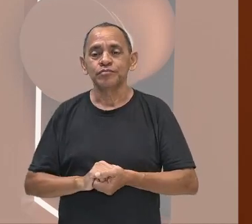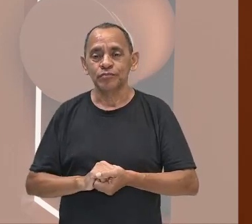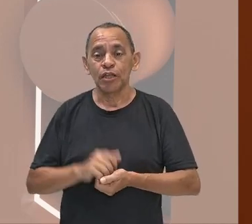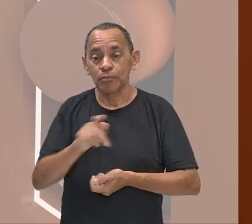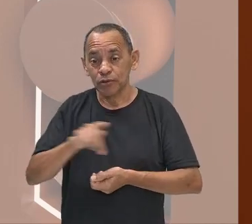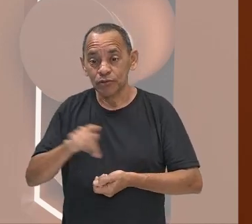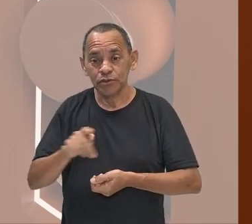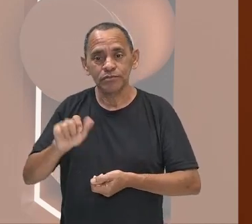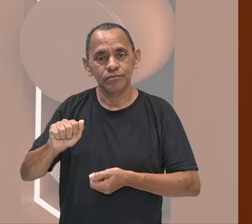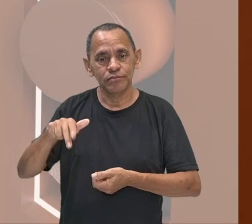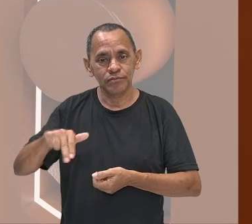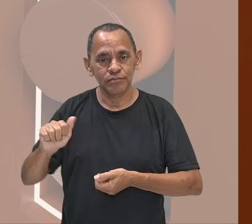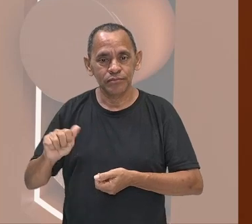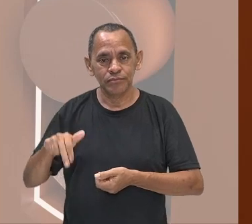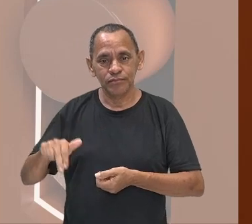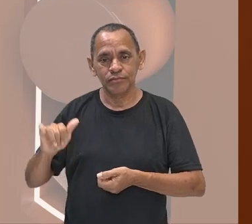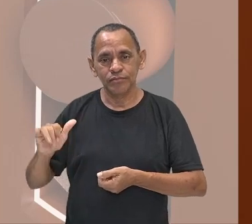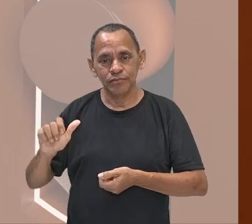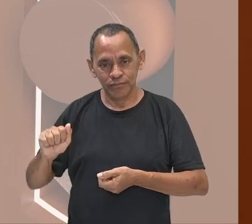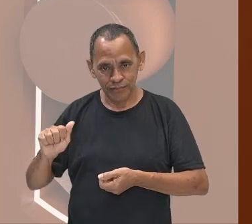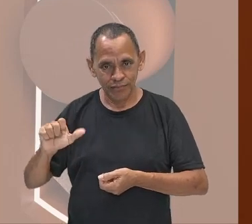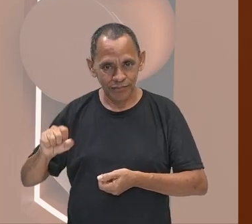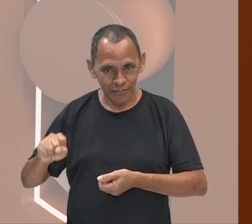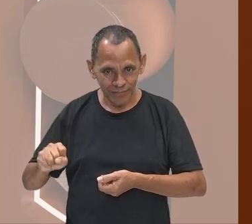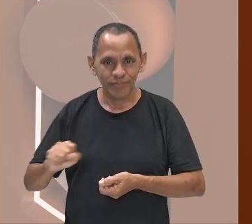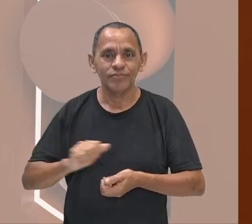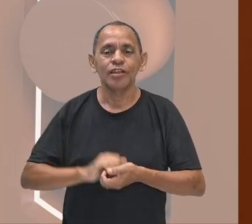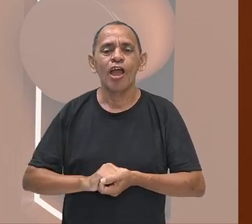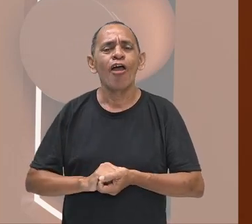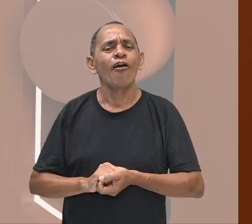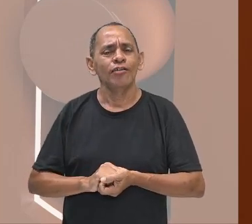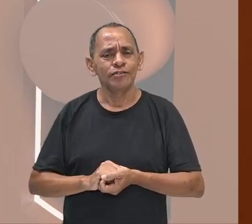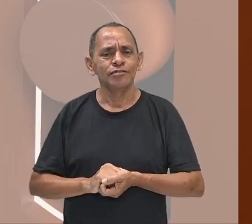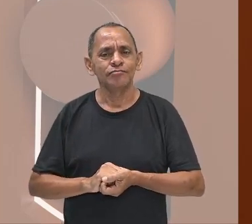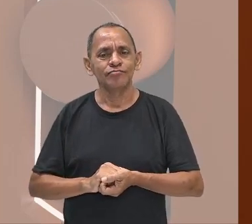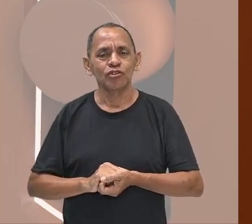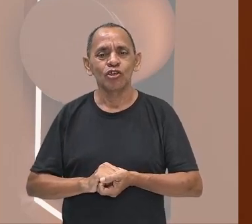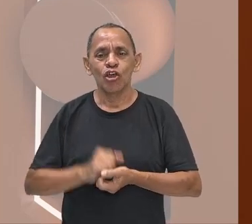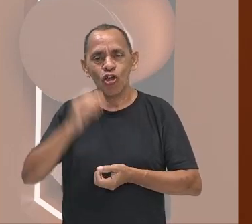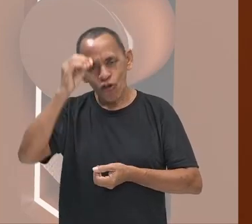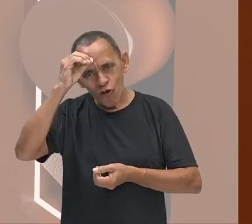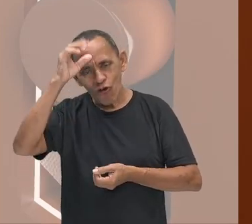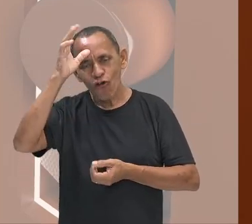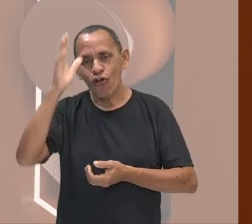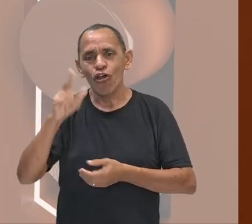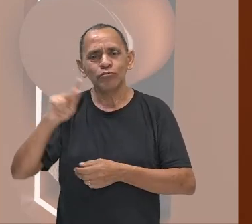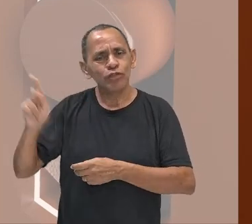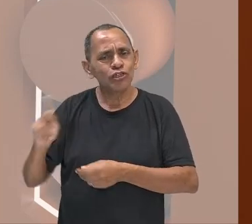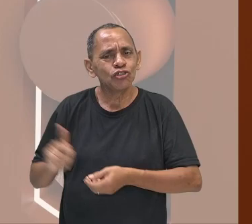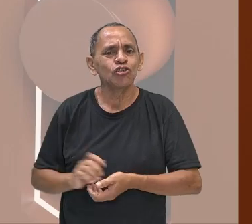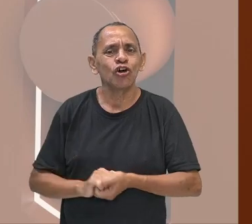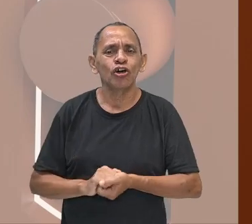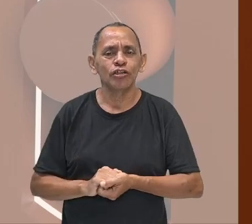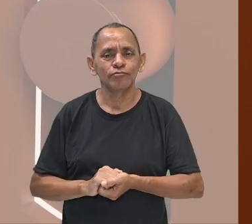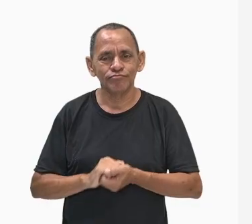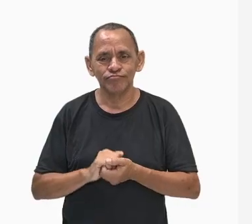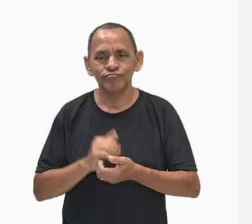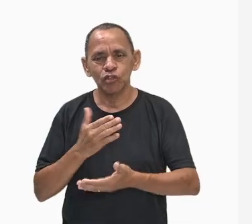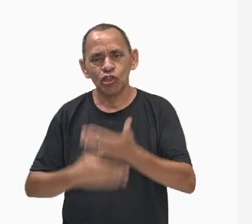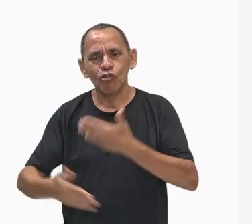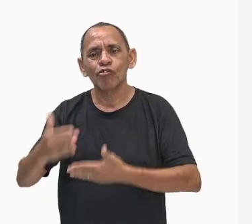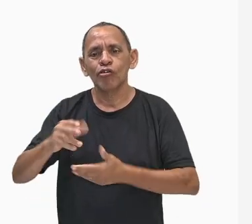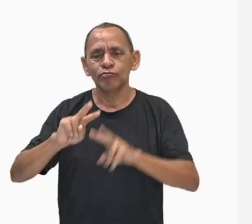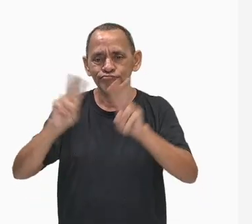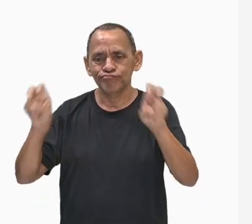seu professor, o seu mediador nessa nossa viagem pelo conhecimento da história. Então vamos lá ao tema de nossa aula. Vamos